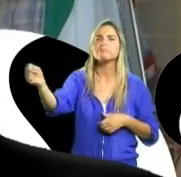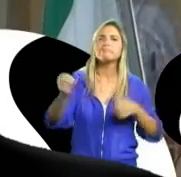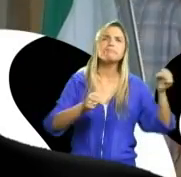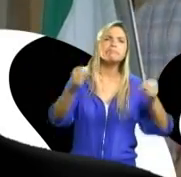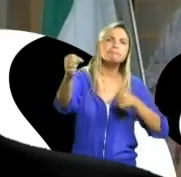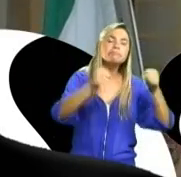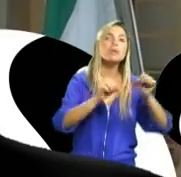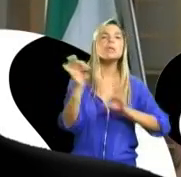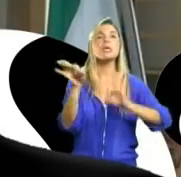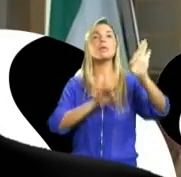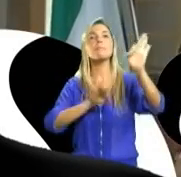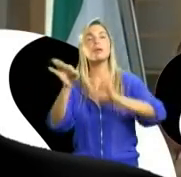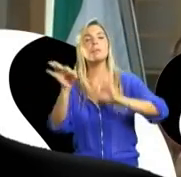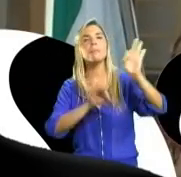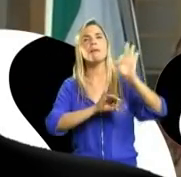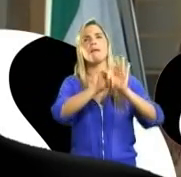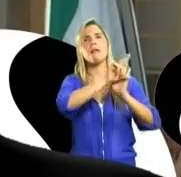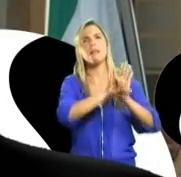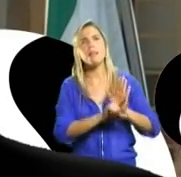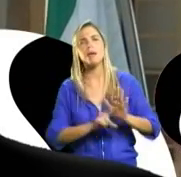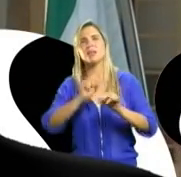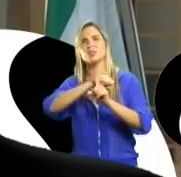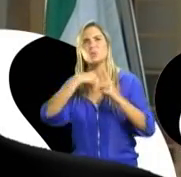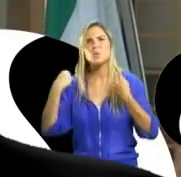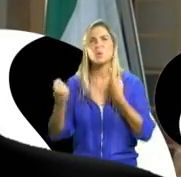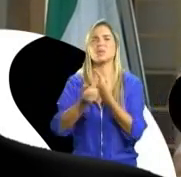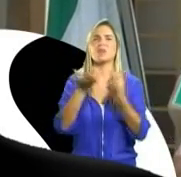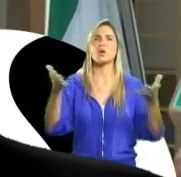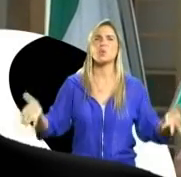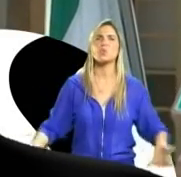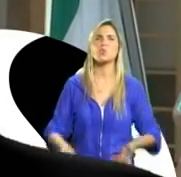políticas públicas sociais e